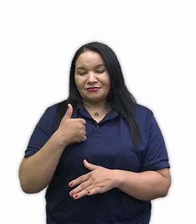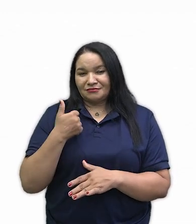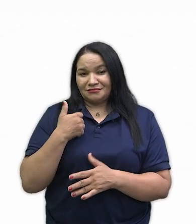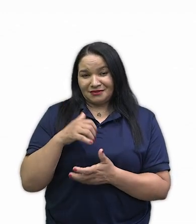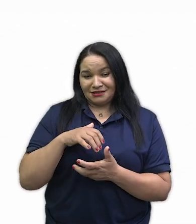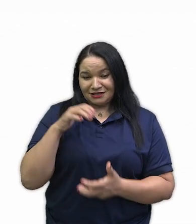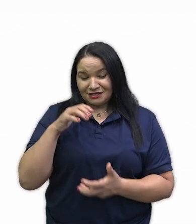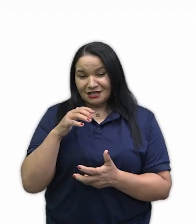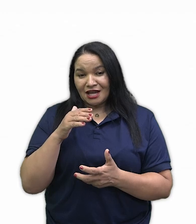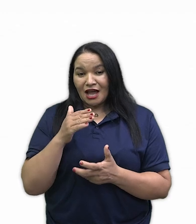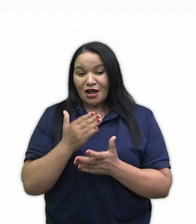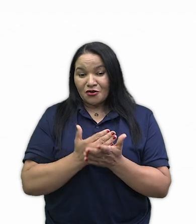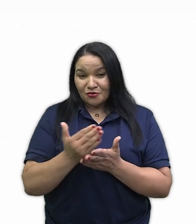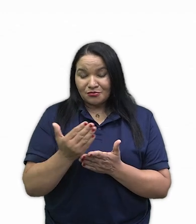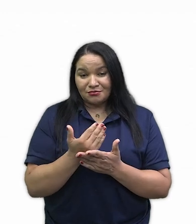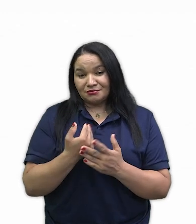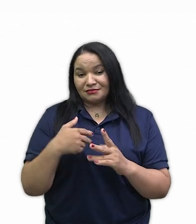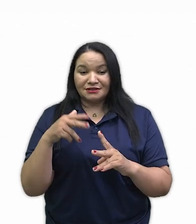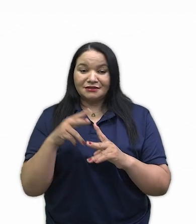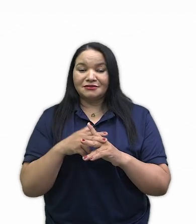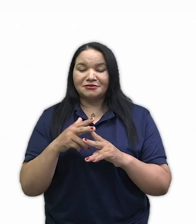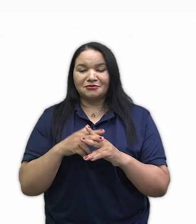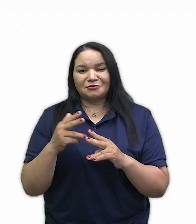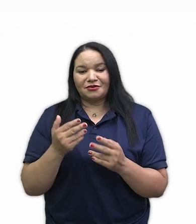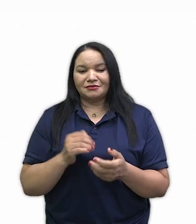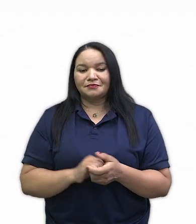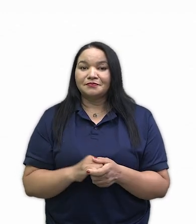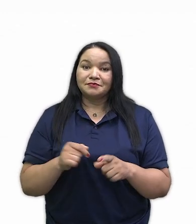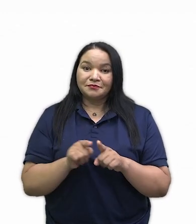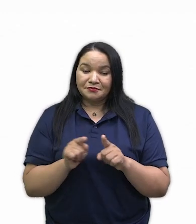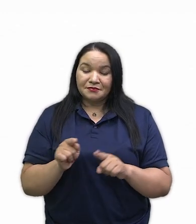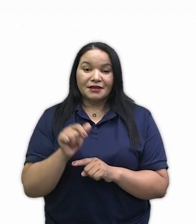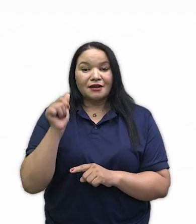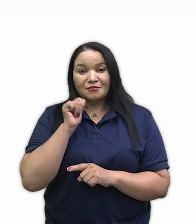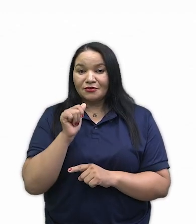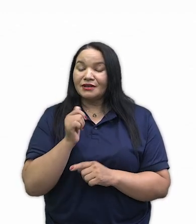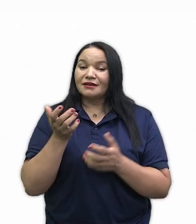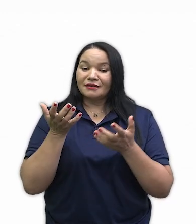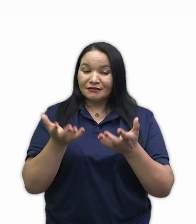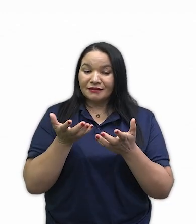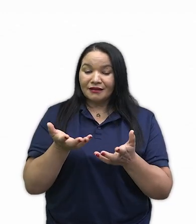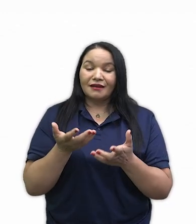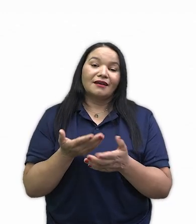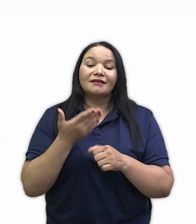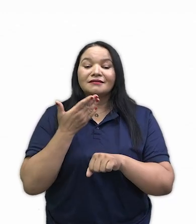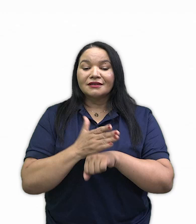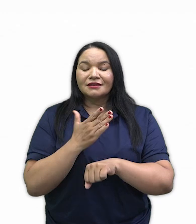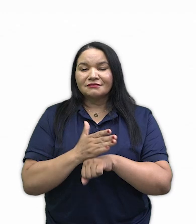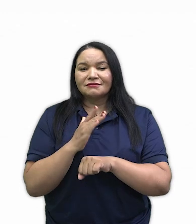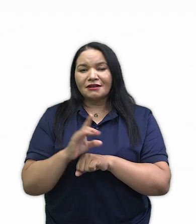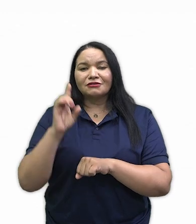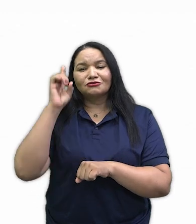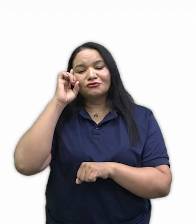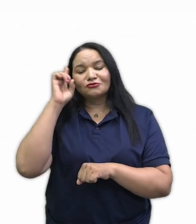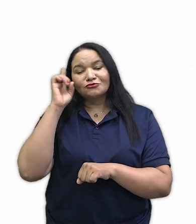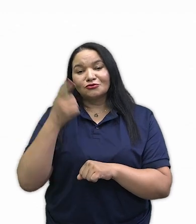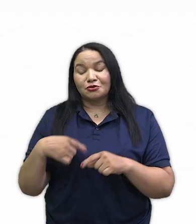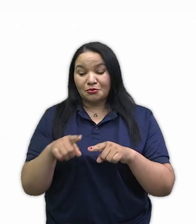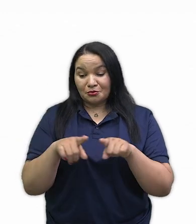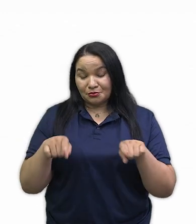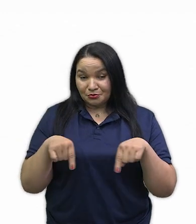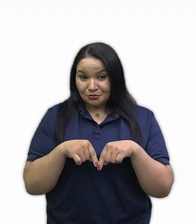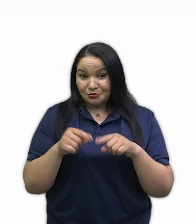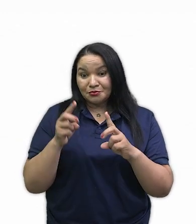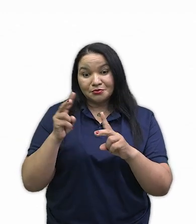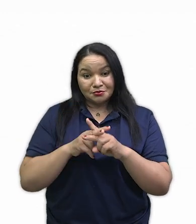boxe. Apesar da negativa de Frank, Meg decide treinar diariamente no ginásio. Aí, mesmo ele dizendo